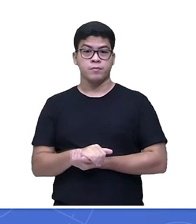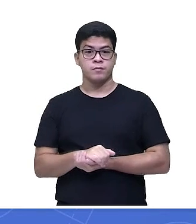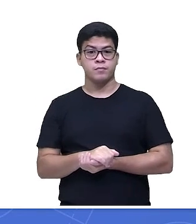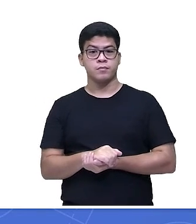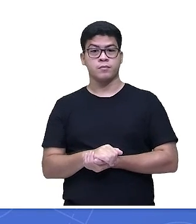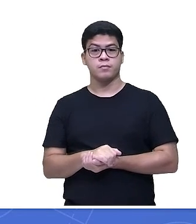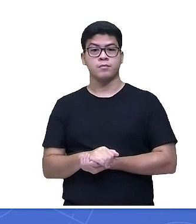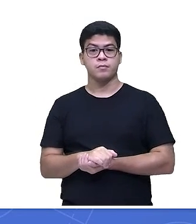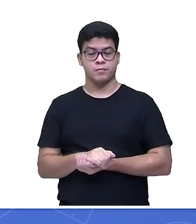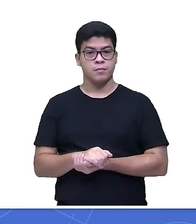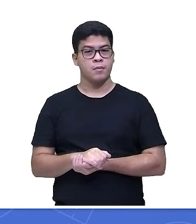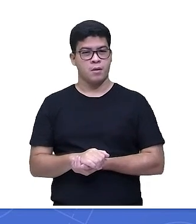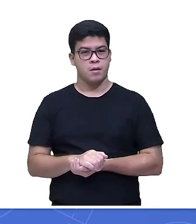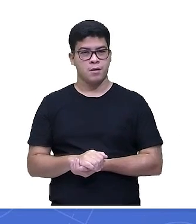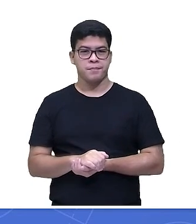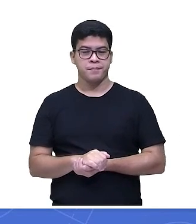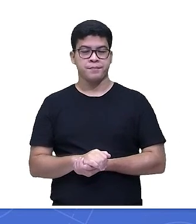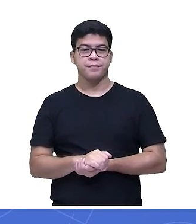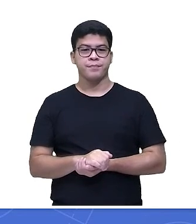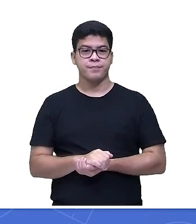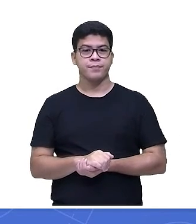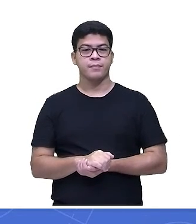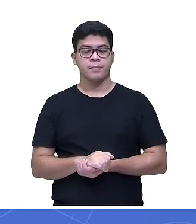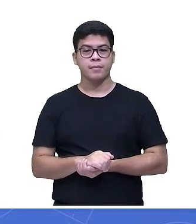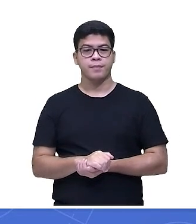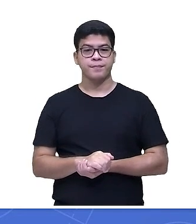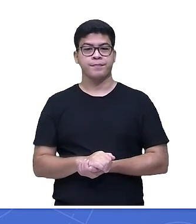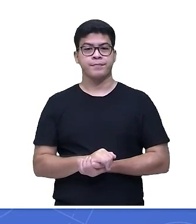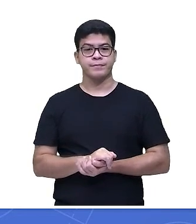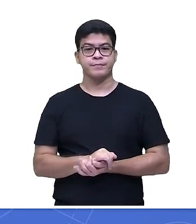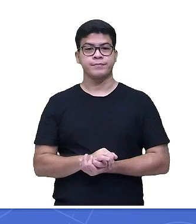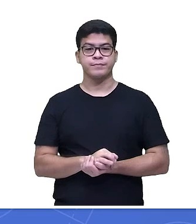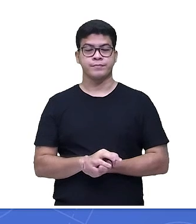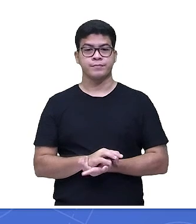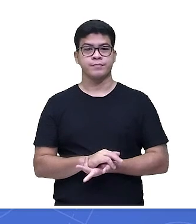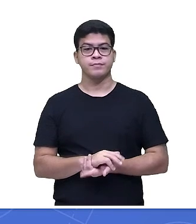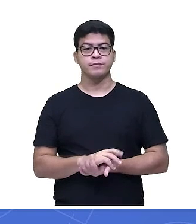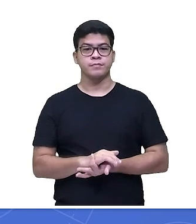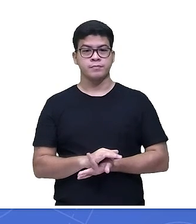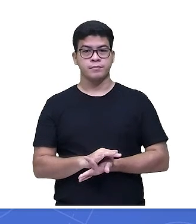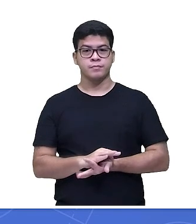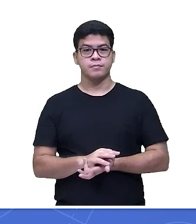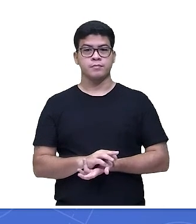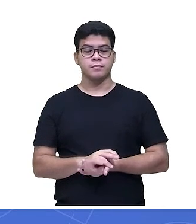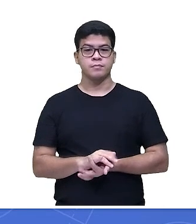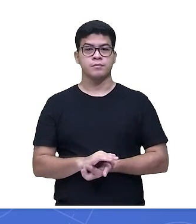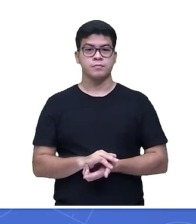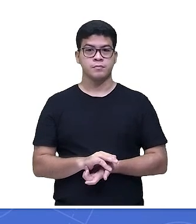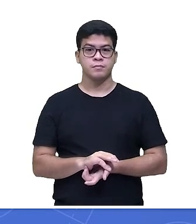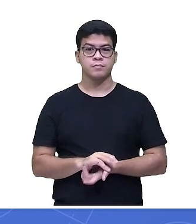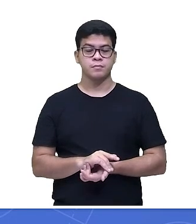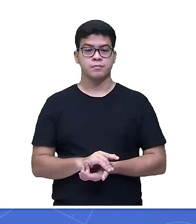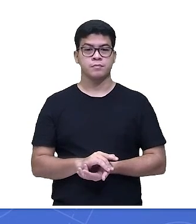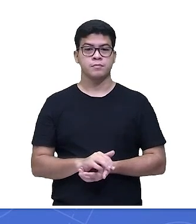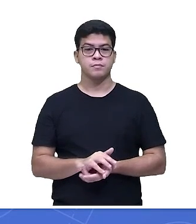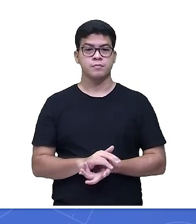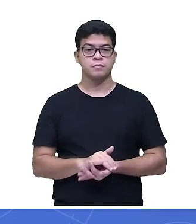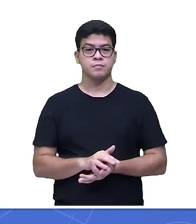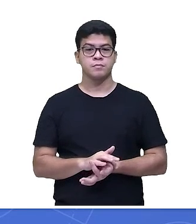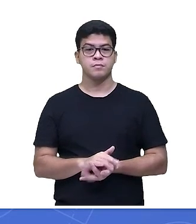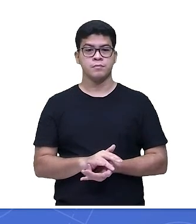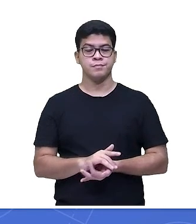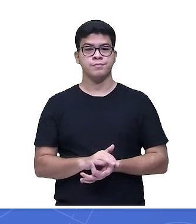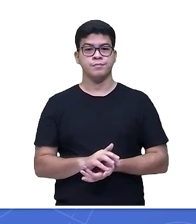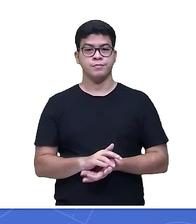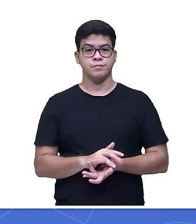é a Ana Rita, né? É a Ana Rita. A questão número 1, professora, letra D. Cadê